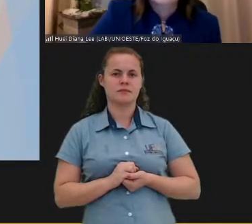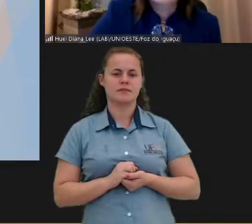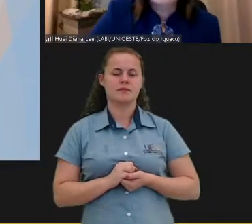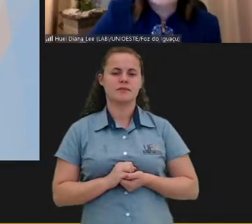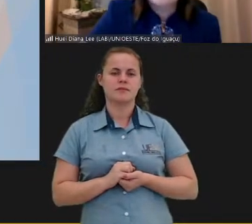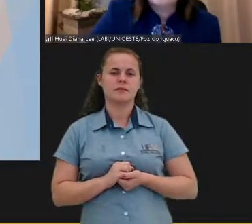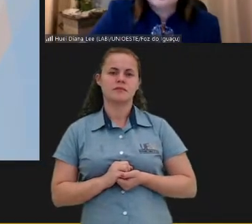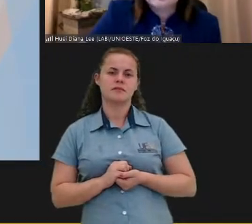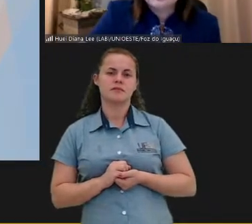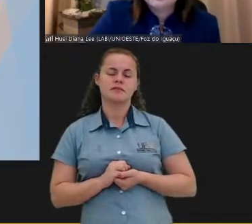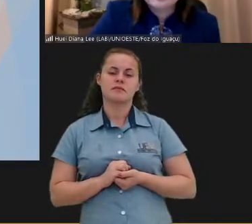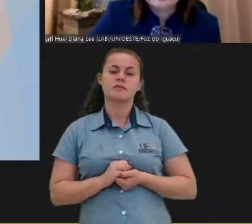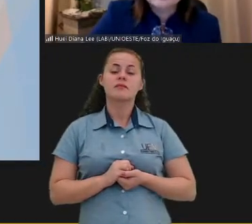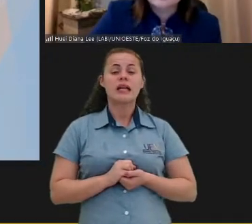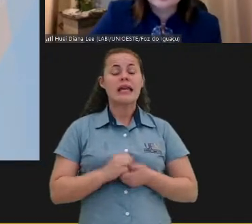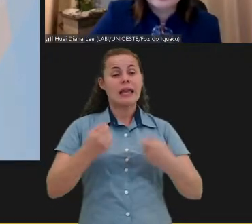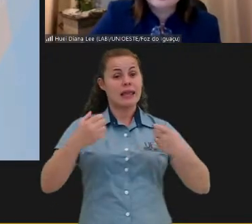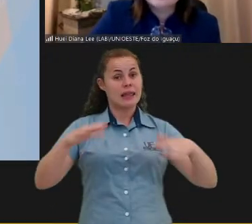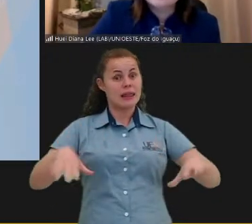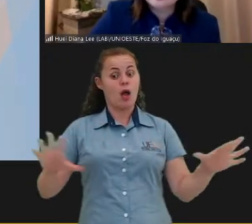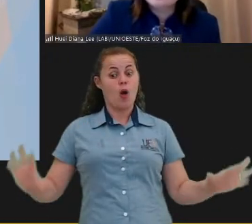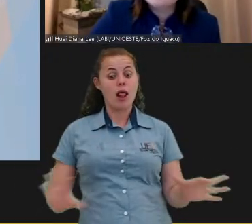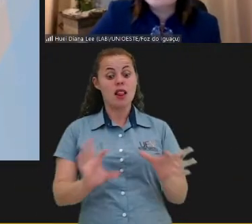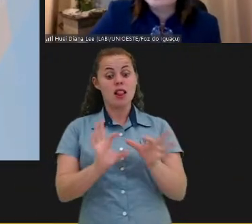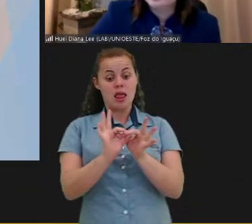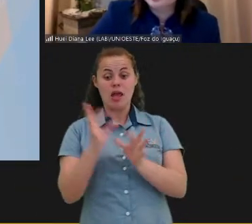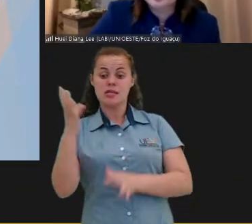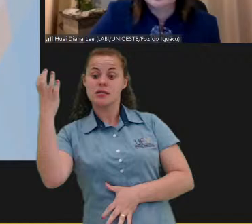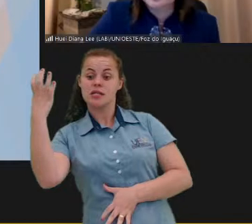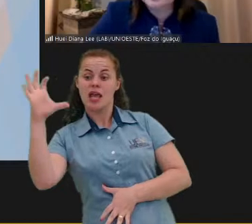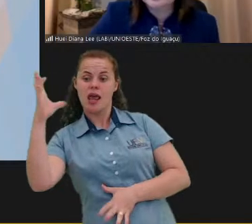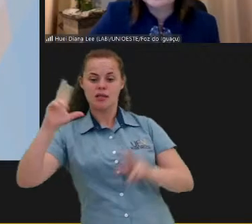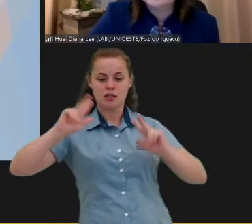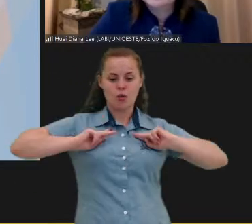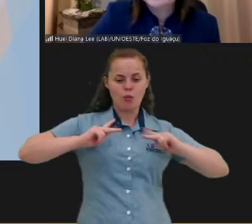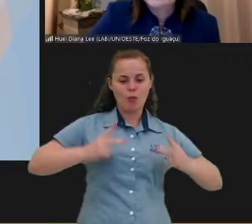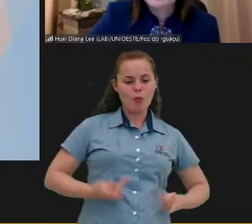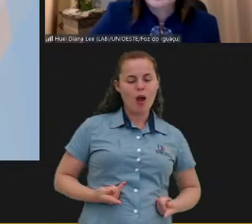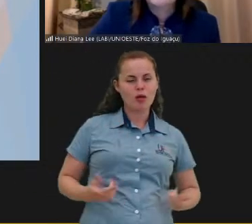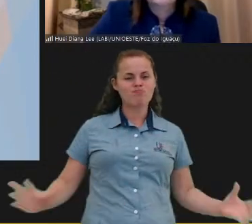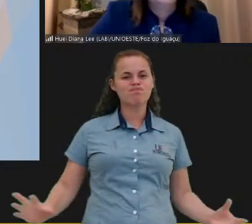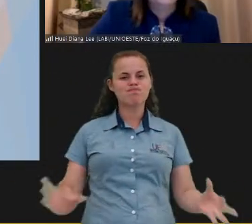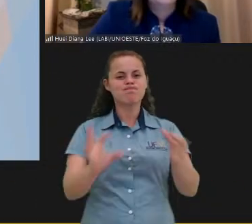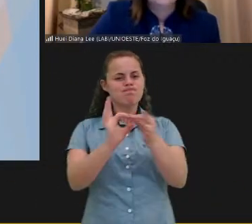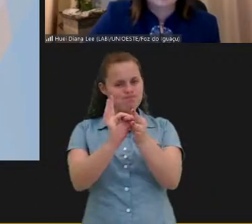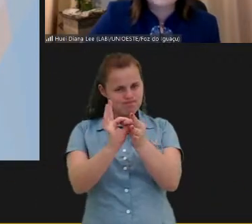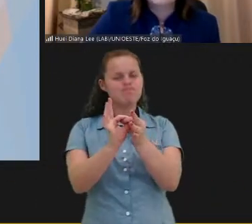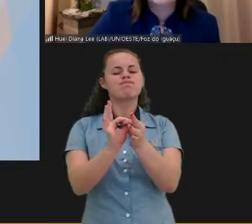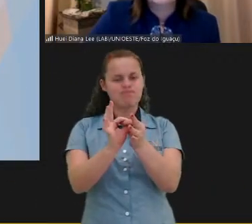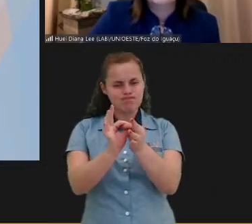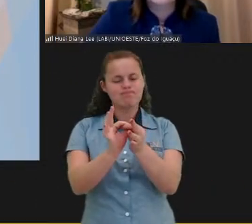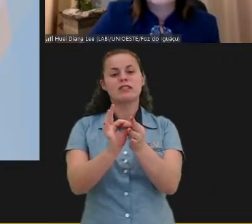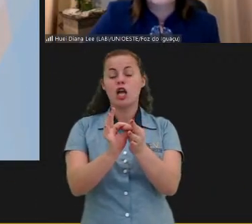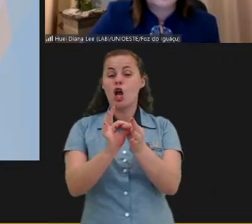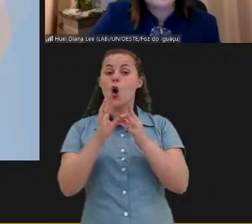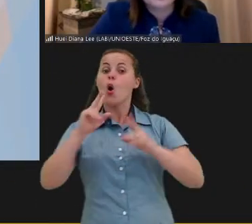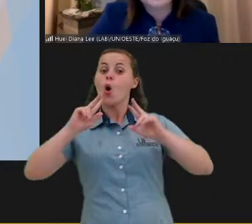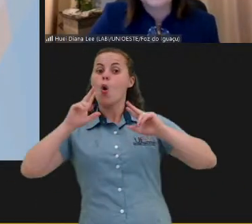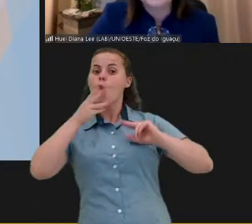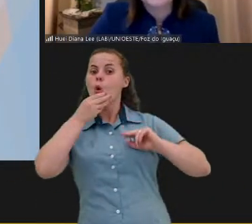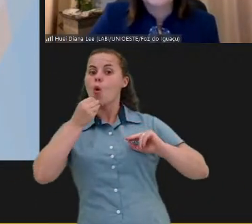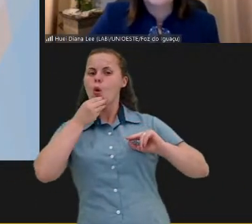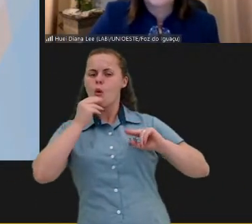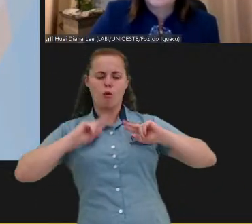É inegável, então, a ligação entre a ciência e o ser humano, né? Todo homem, por natureza,